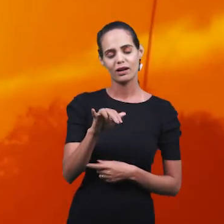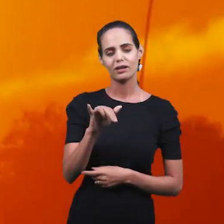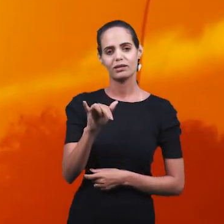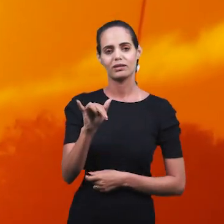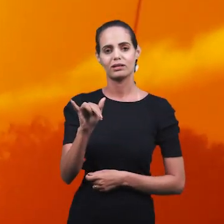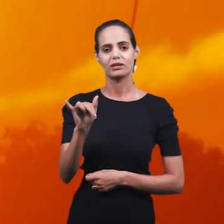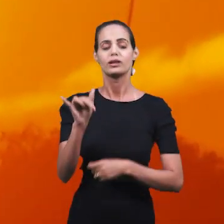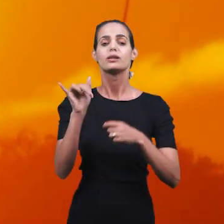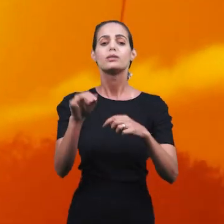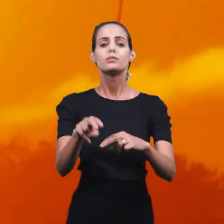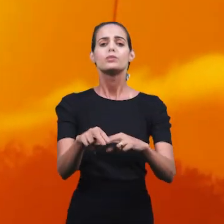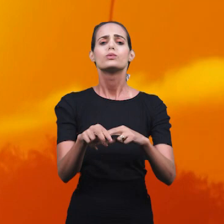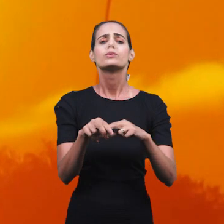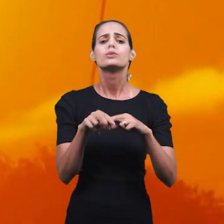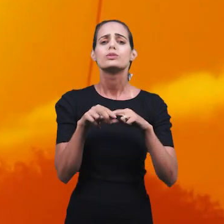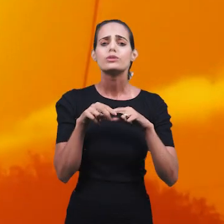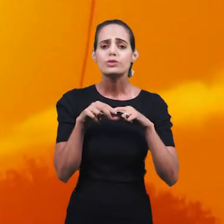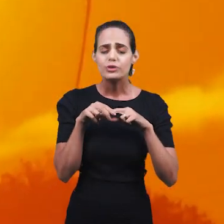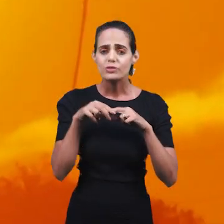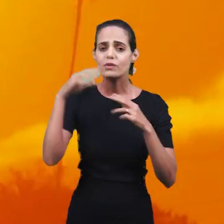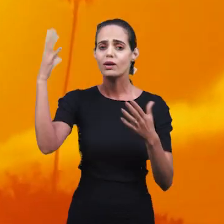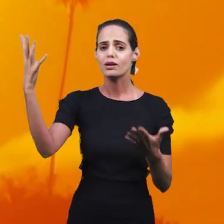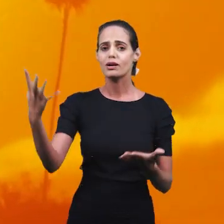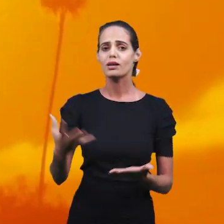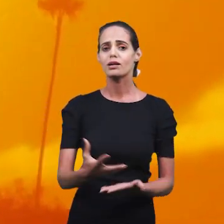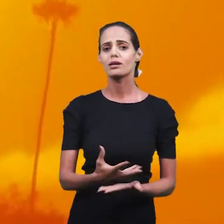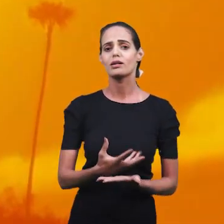vem buscar a sua igreja,